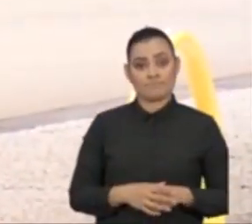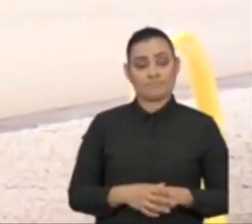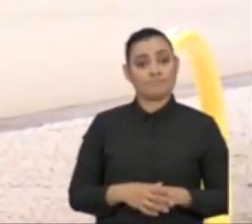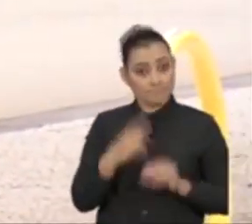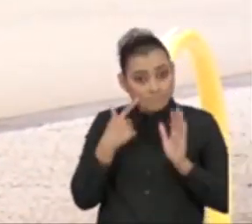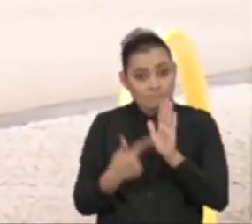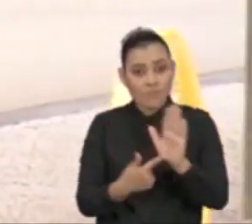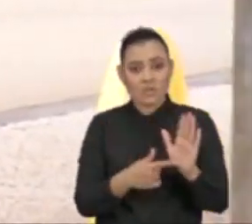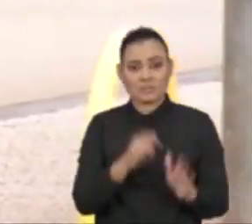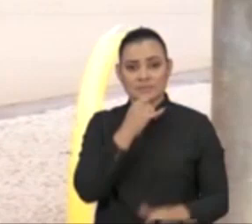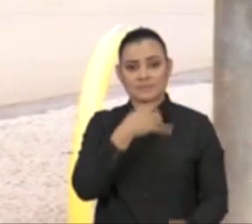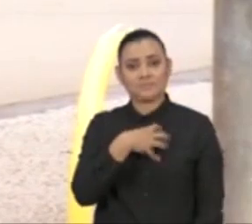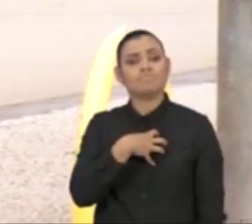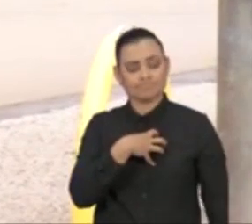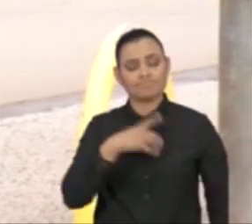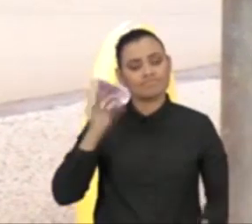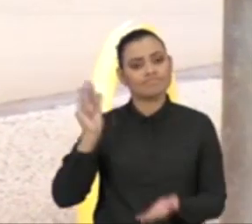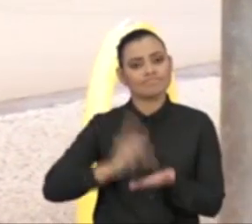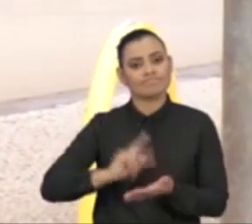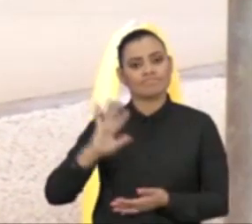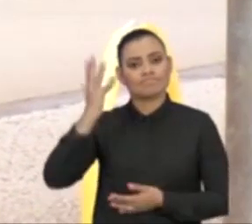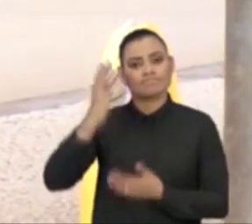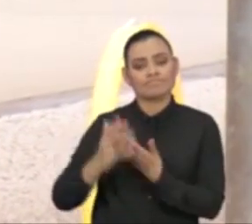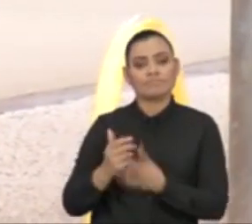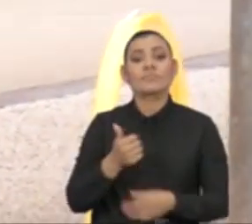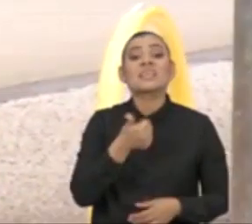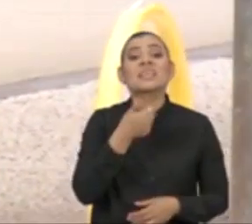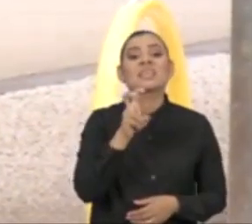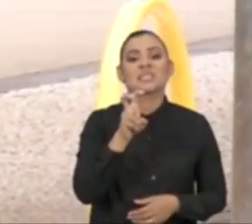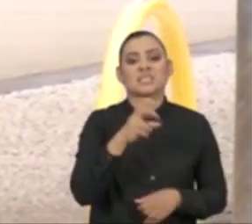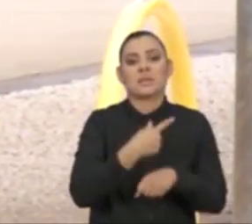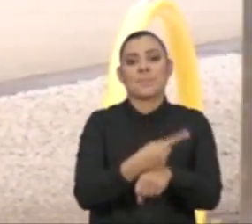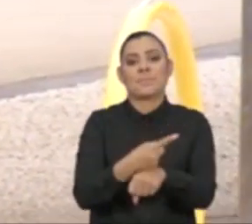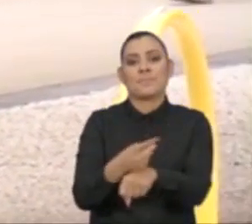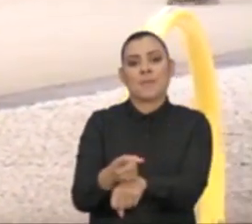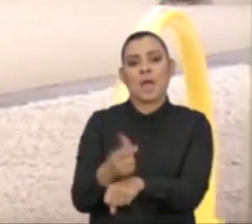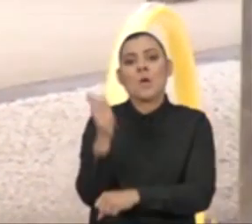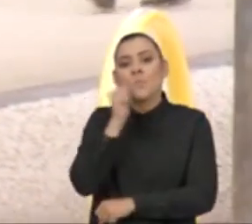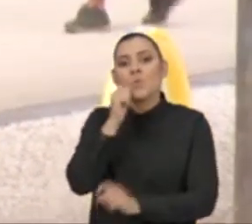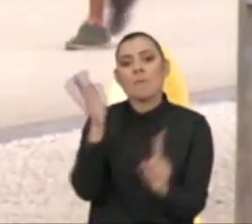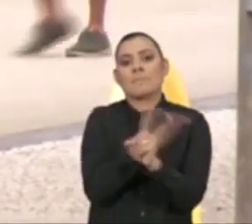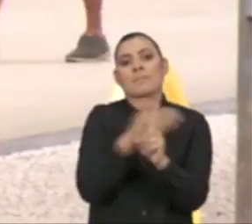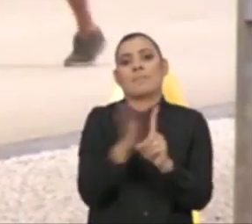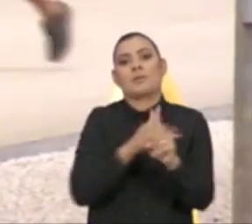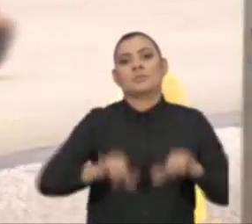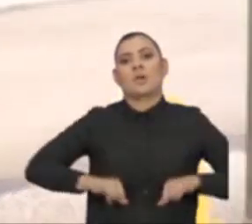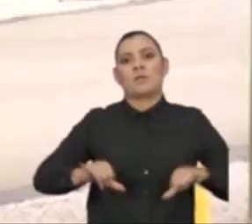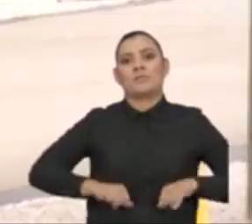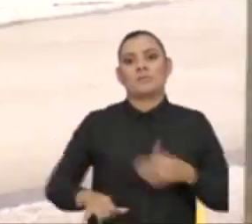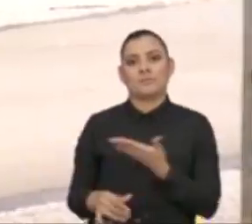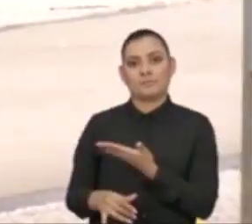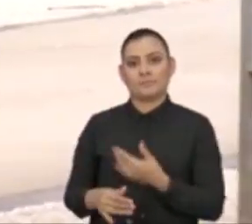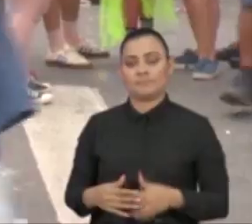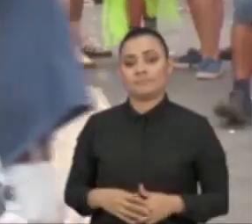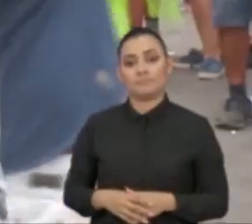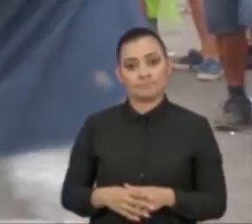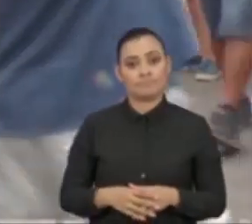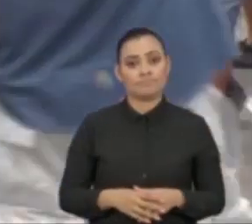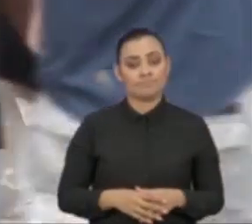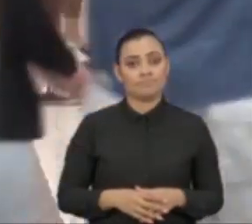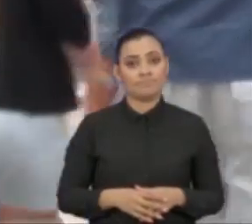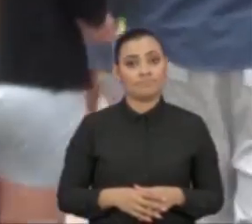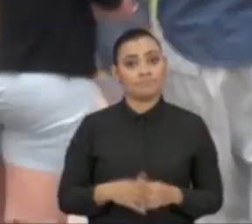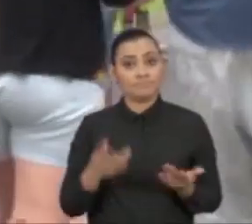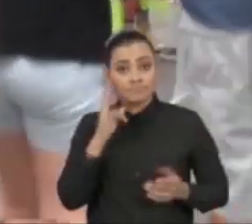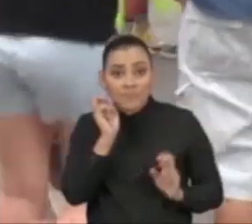uma triste realidade. A cada 15 segundos, uma mulher sofre algum tipo de violência no país.